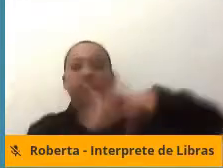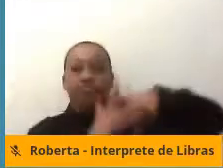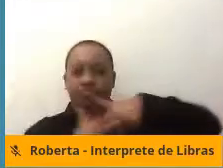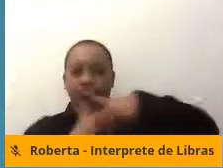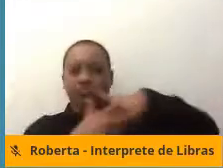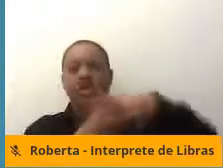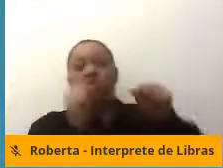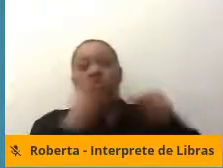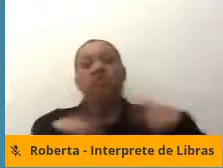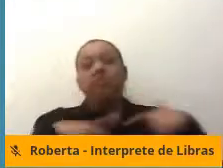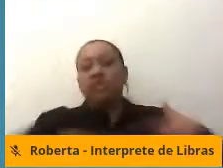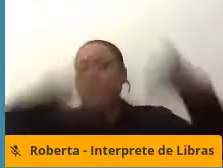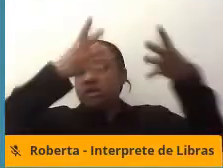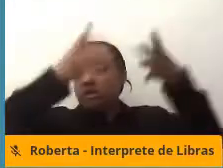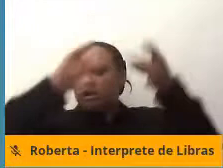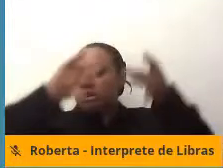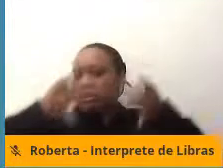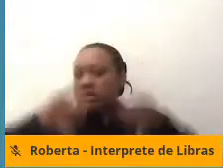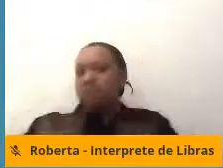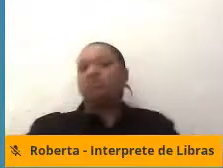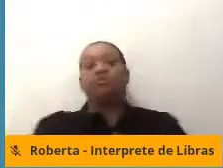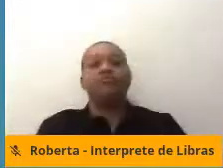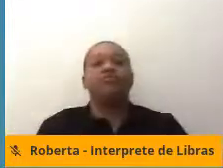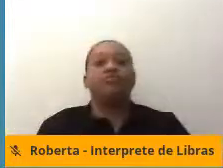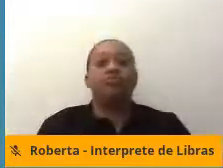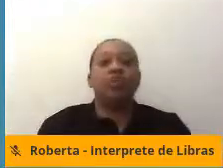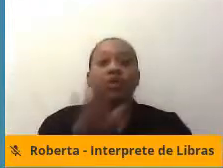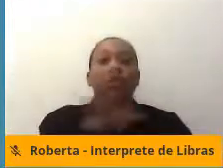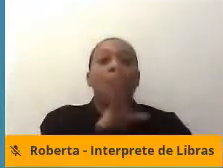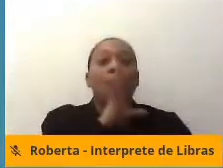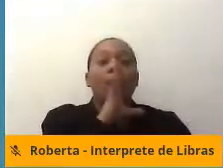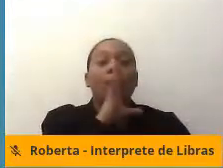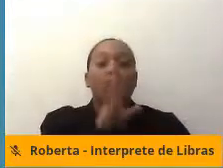maior. Deixa eu silenciar aqui.